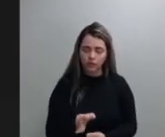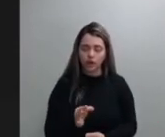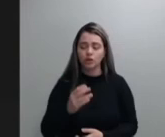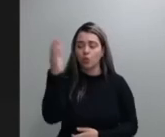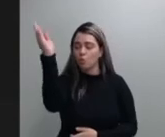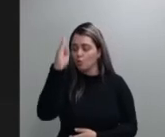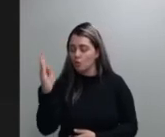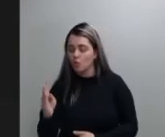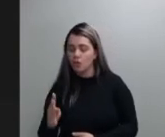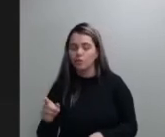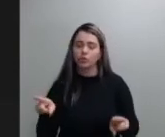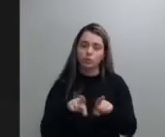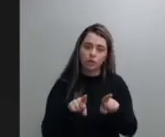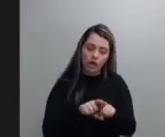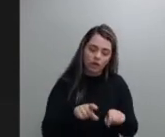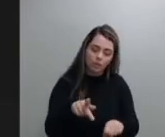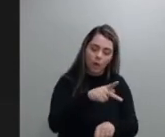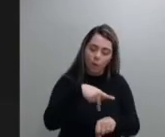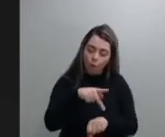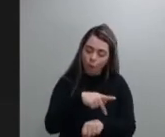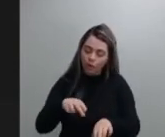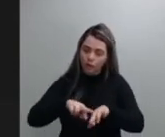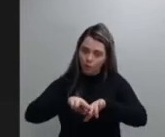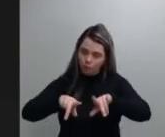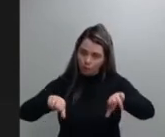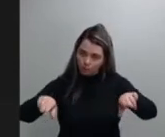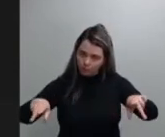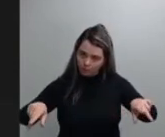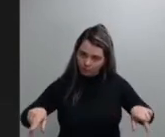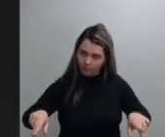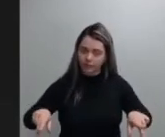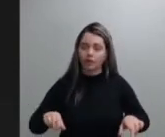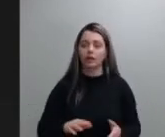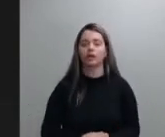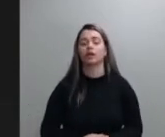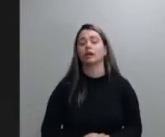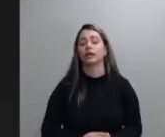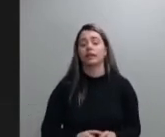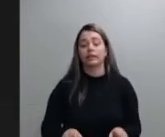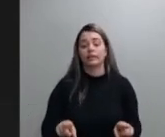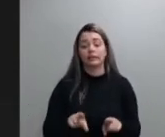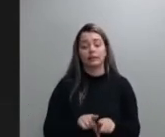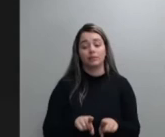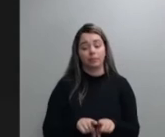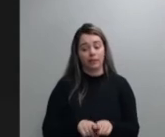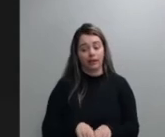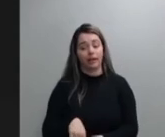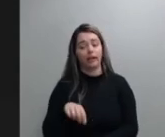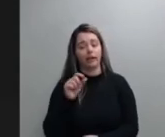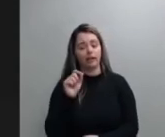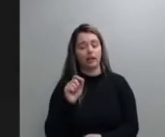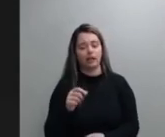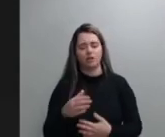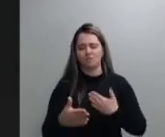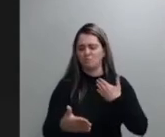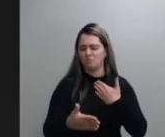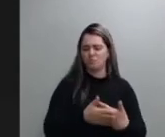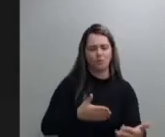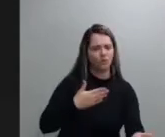com o eventual desfazimento da operação realizada em solo estrangeiro folhas 5